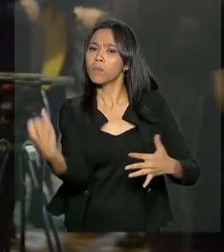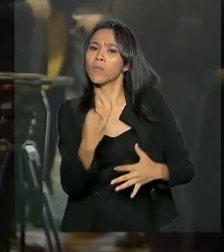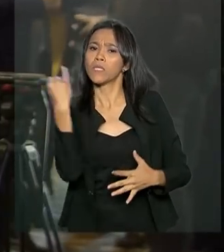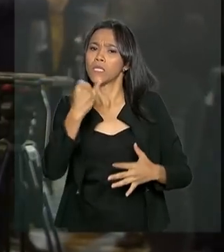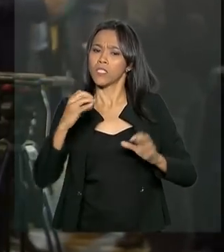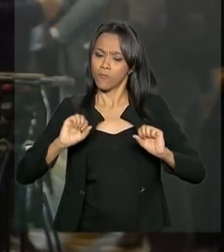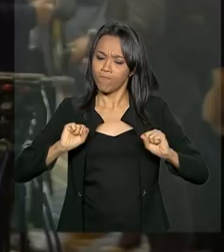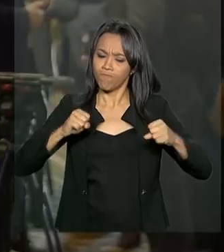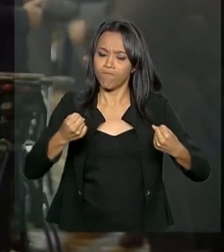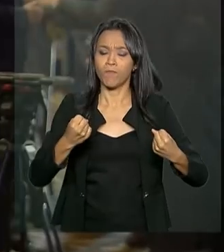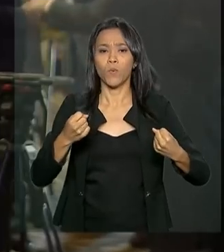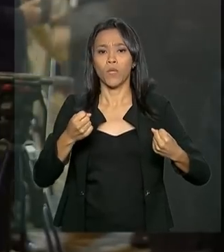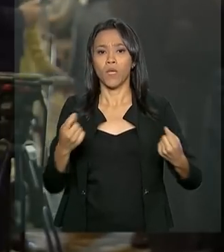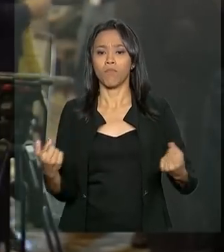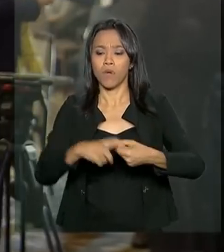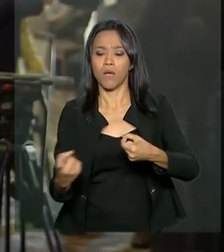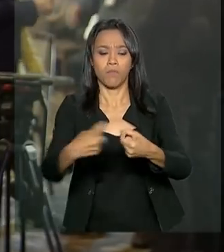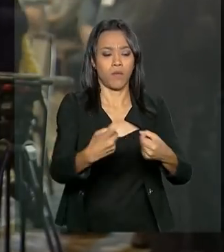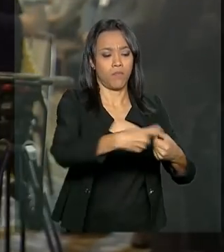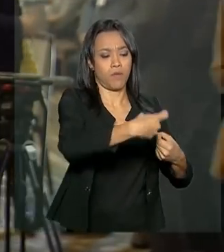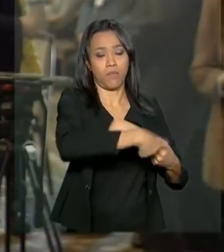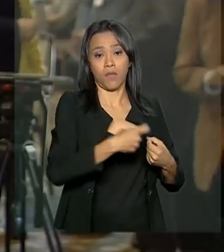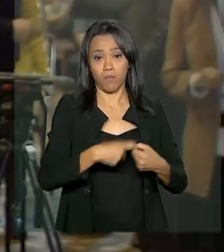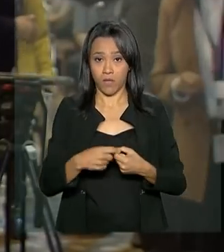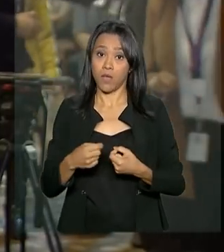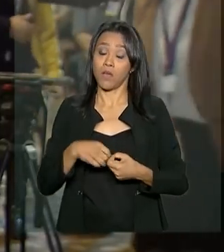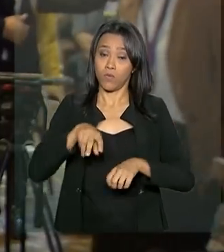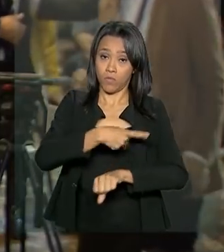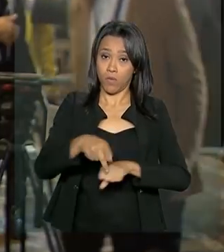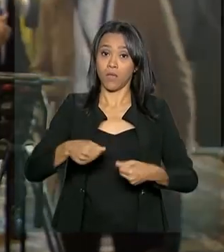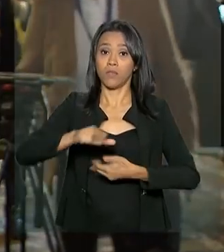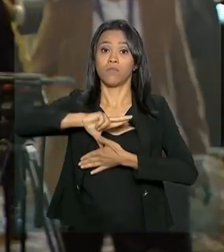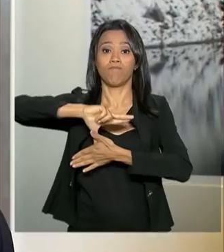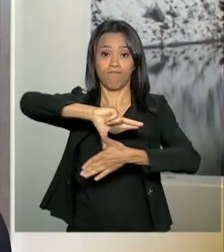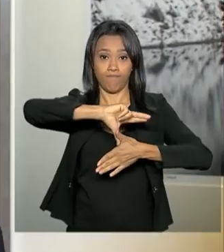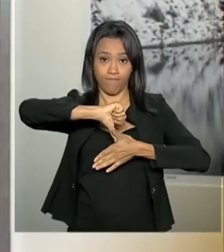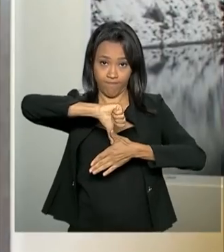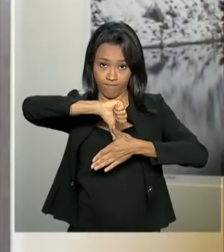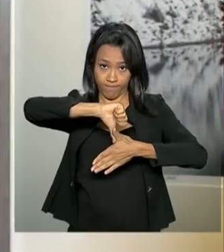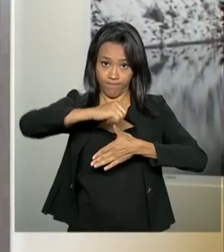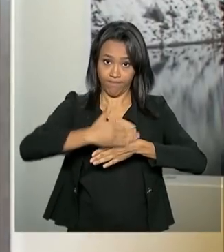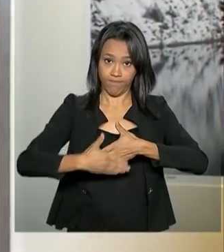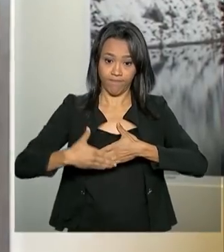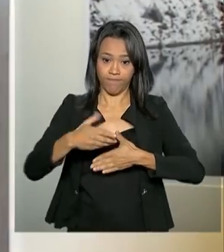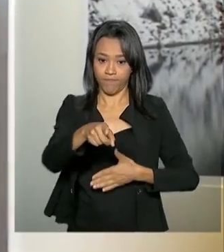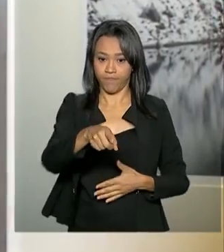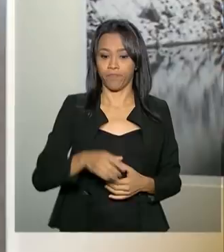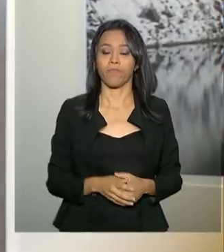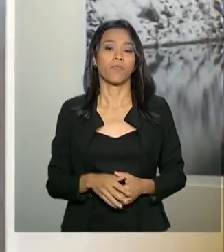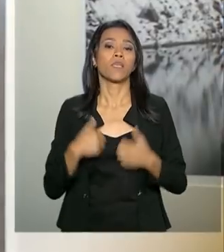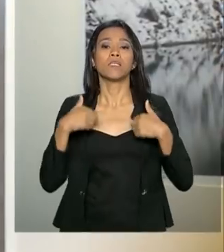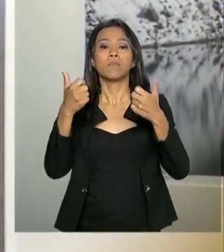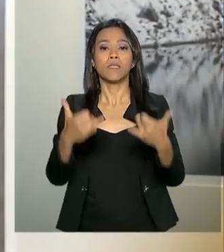fortalecer a integração dos países da América do Sul. Vamos ouvi-lo. Nós queremos